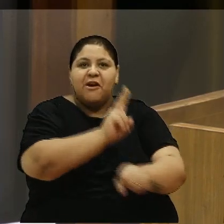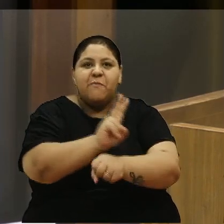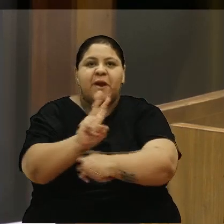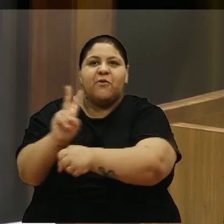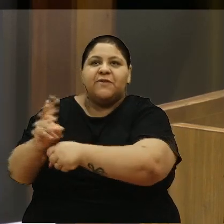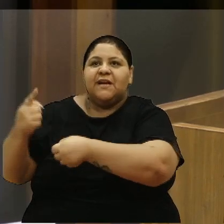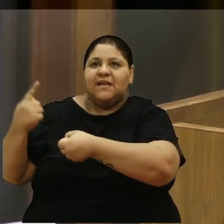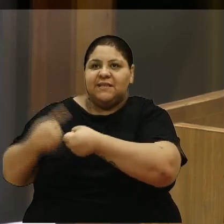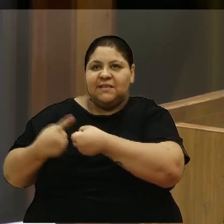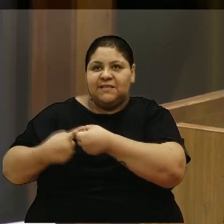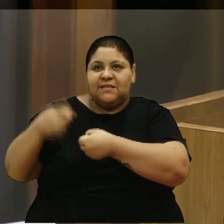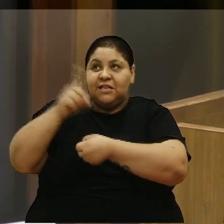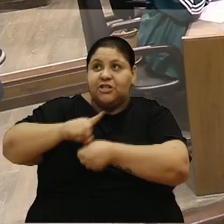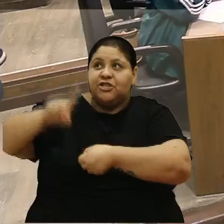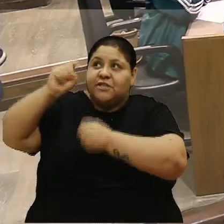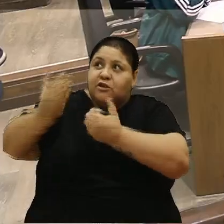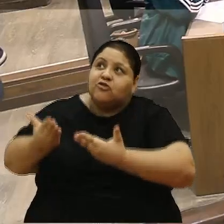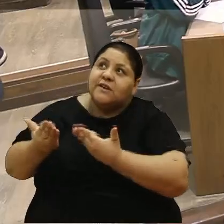tenha.